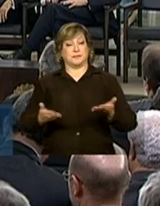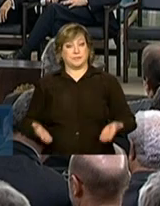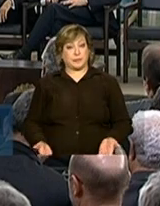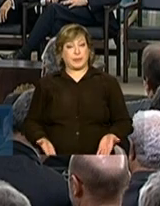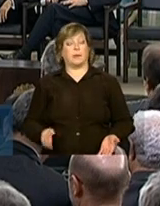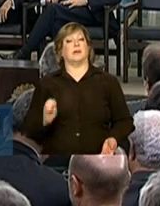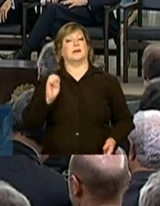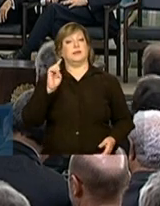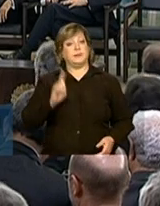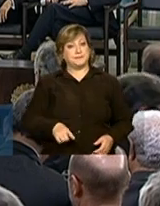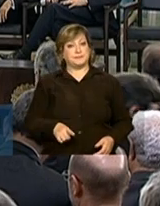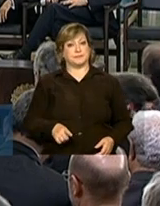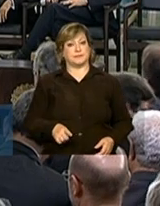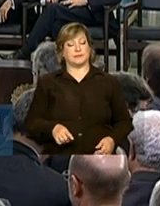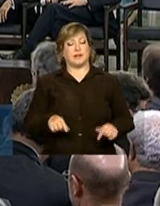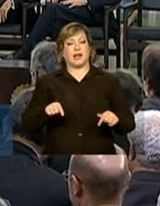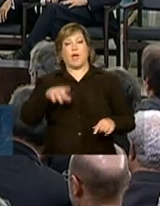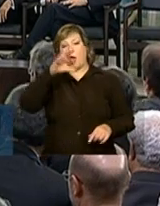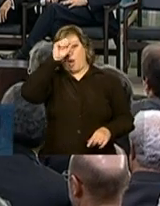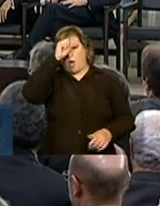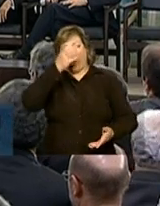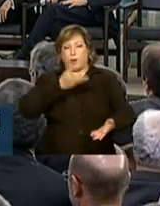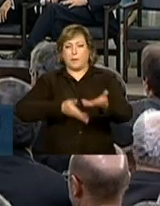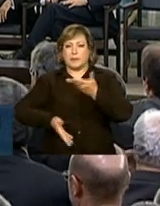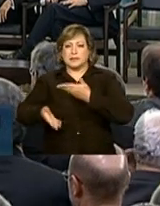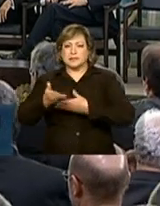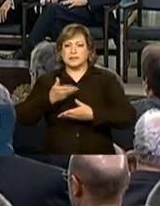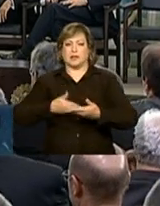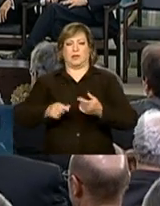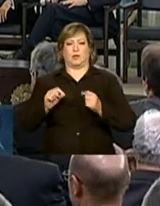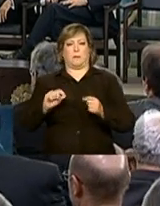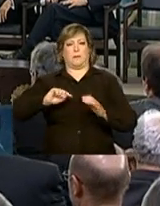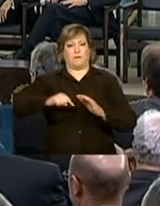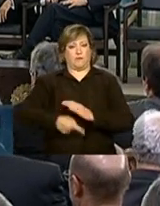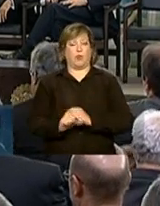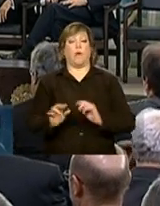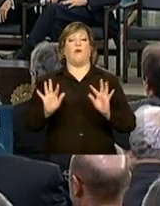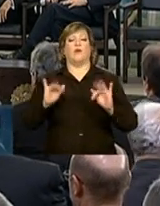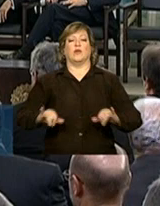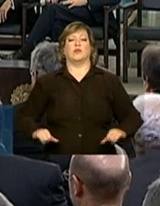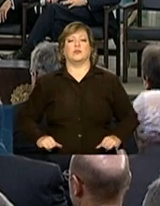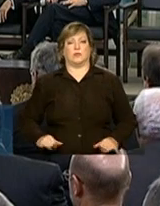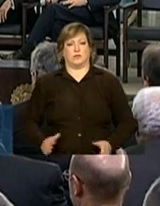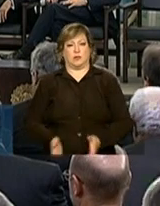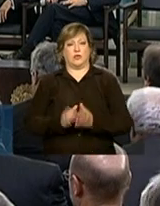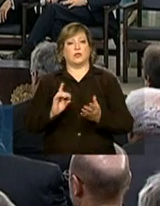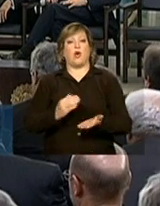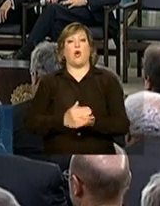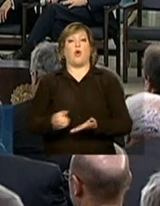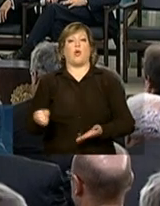é essa compreensão profunda de que o fim da miséria é apenas um começo.